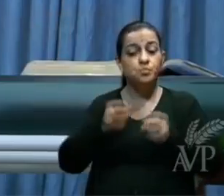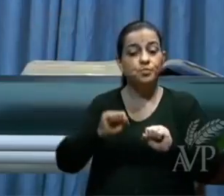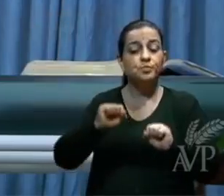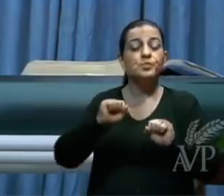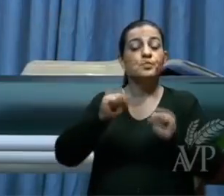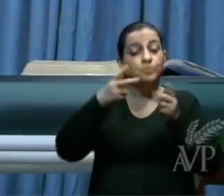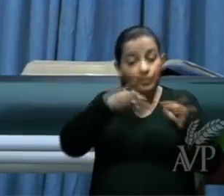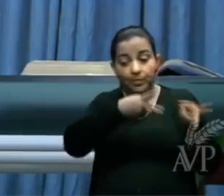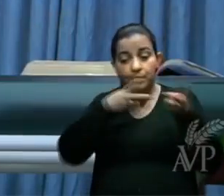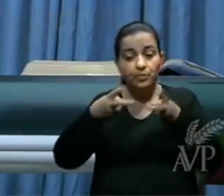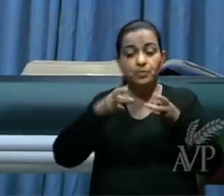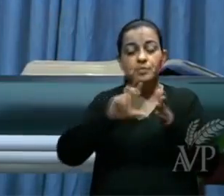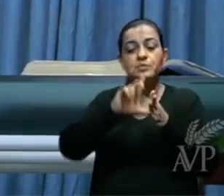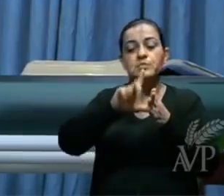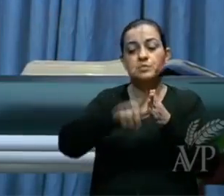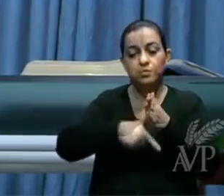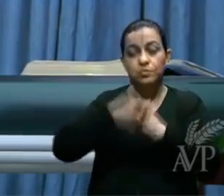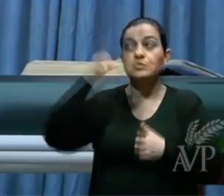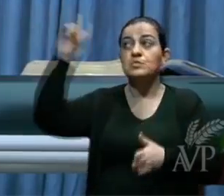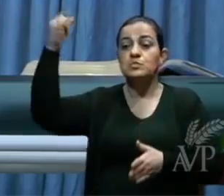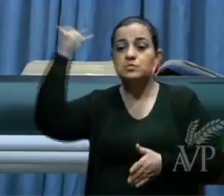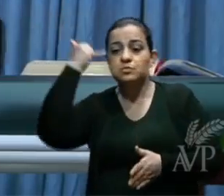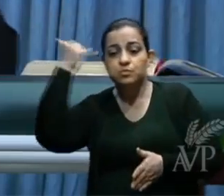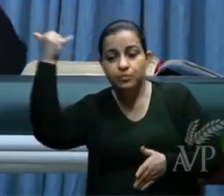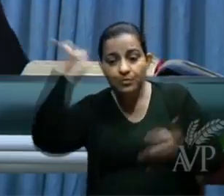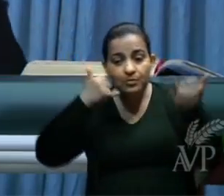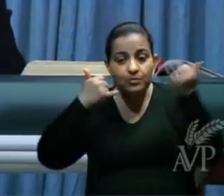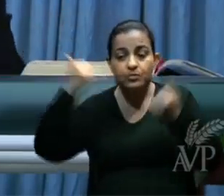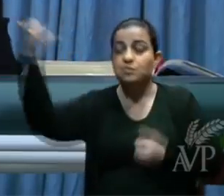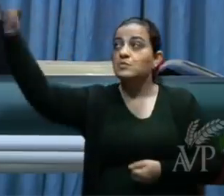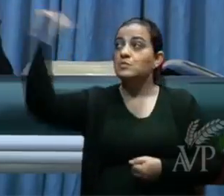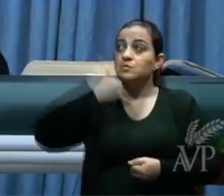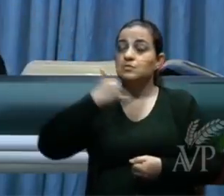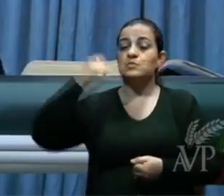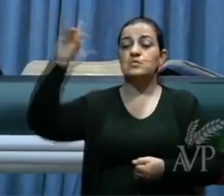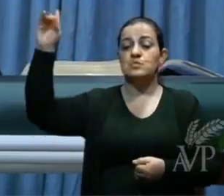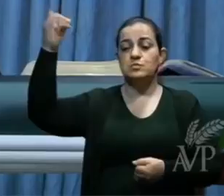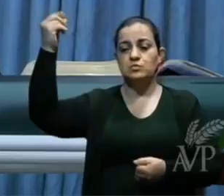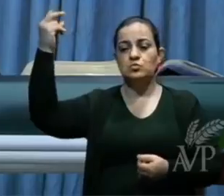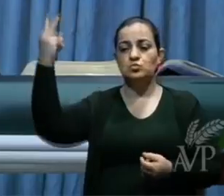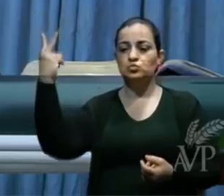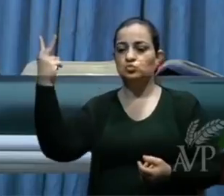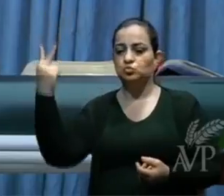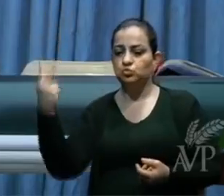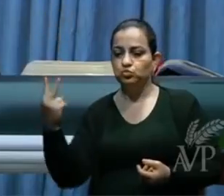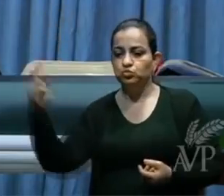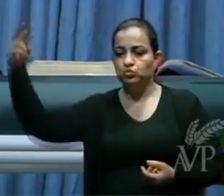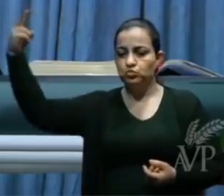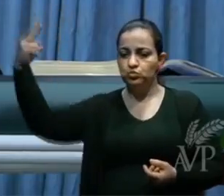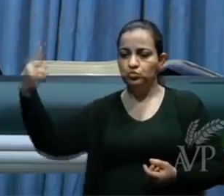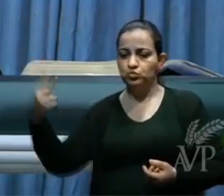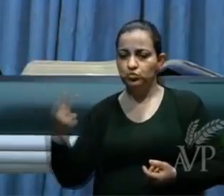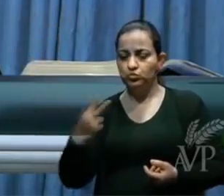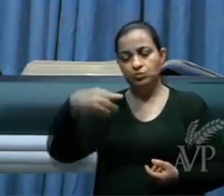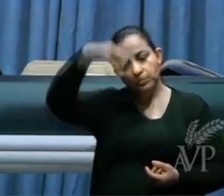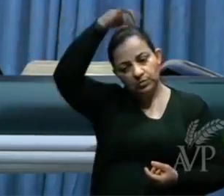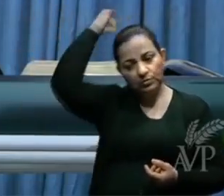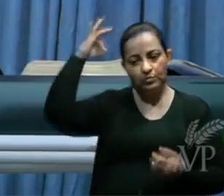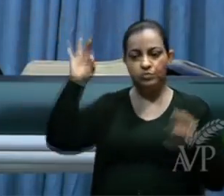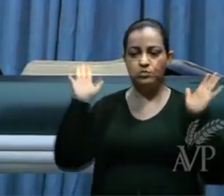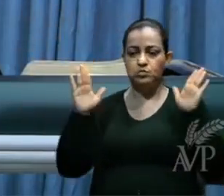falou com abraão ali na tenda deus ficou com abraão dois anjos desceram para sodoma e gomorra